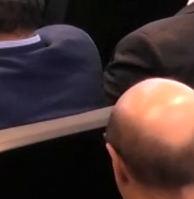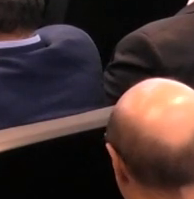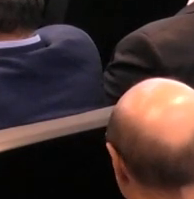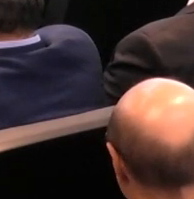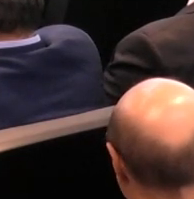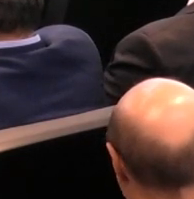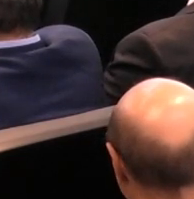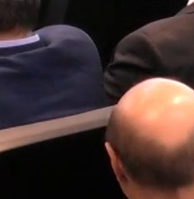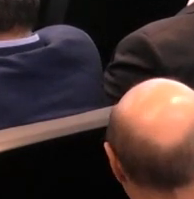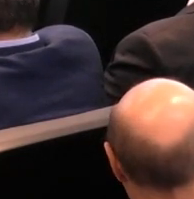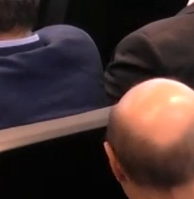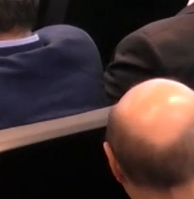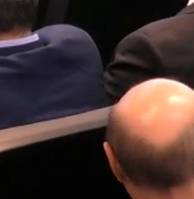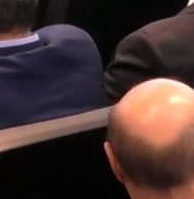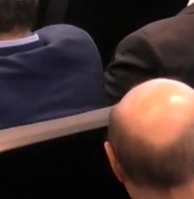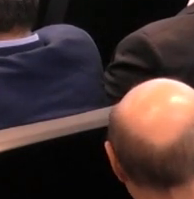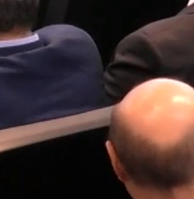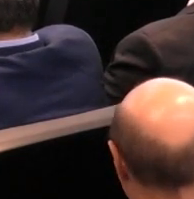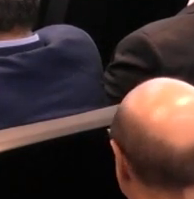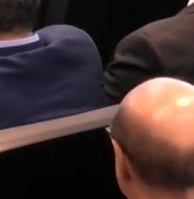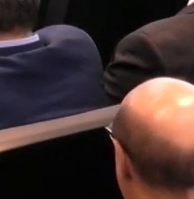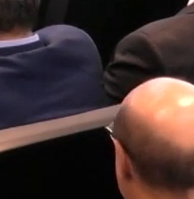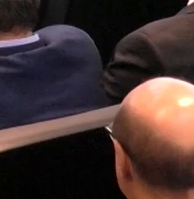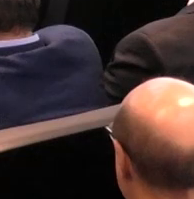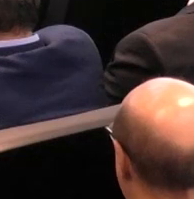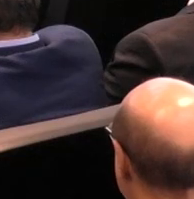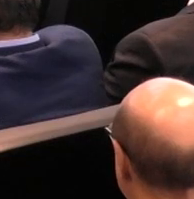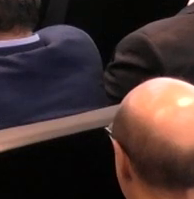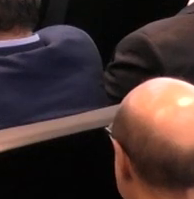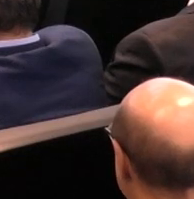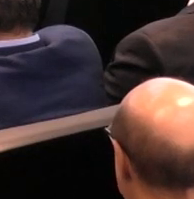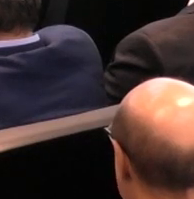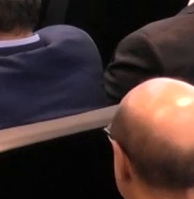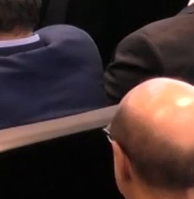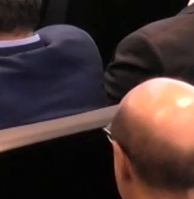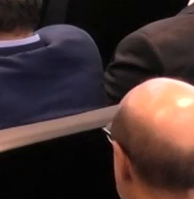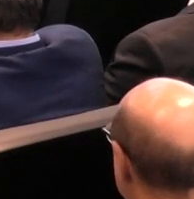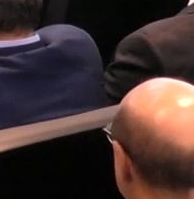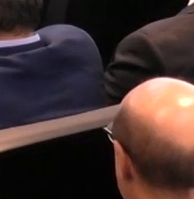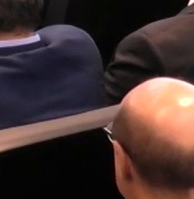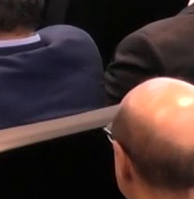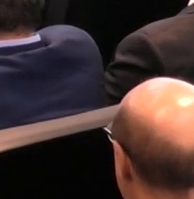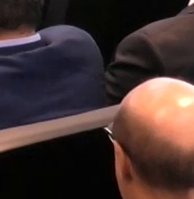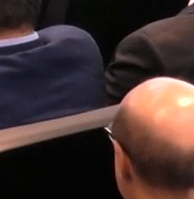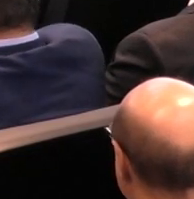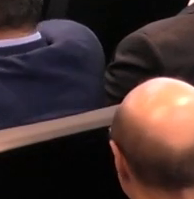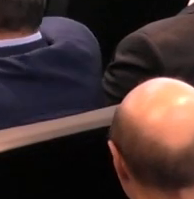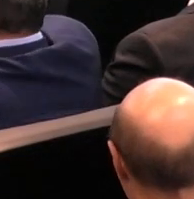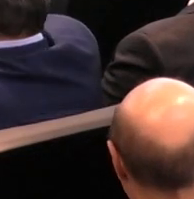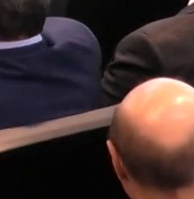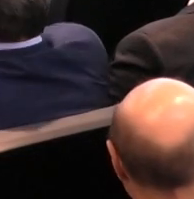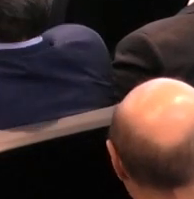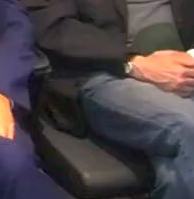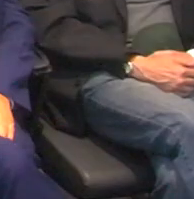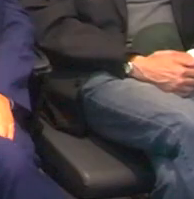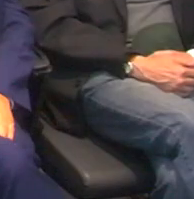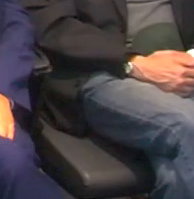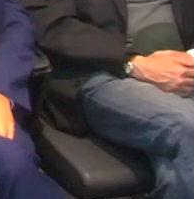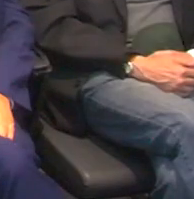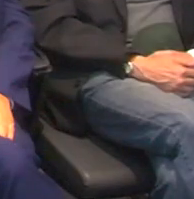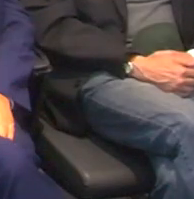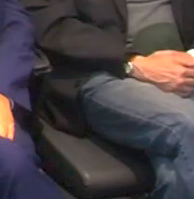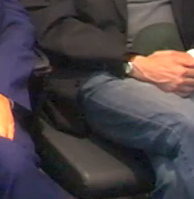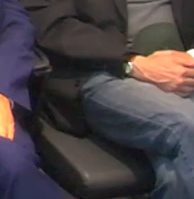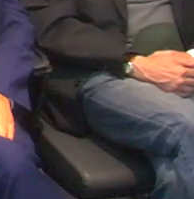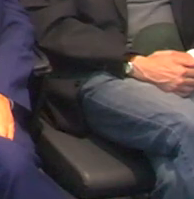nosso Estado do Rio de Janeiro agradecer também nosso Mauro Osório que tem um trabalho brilhante aqui à frente